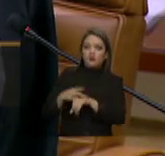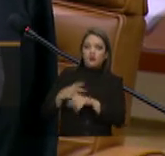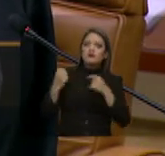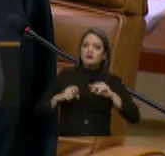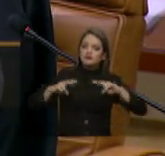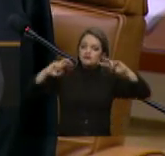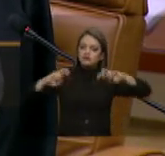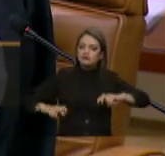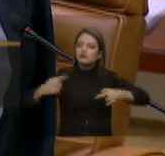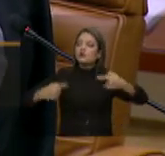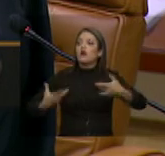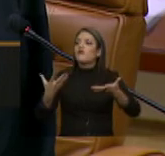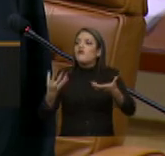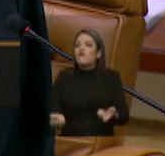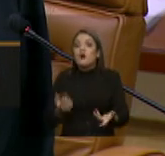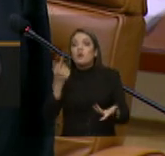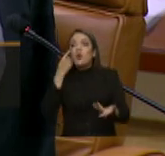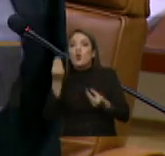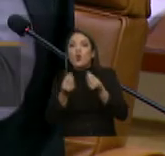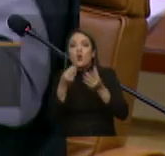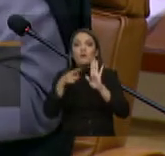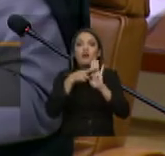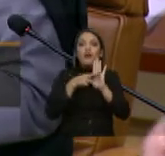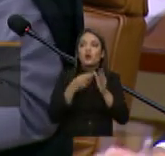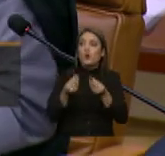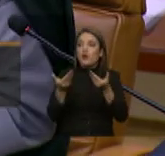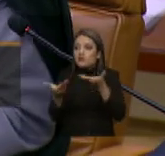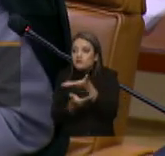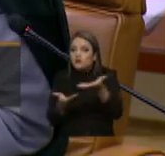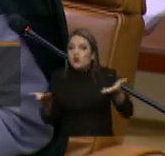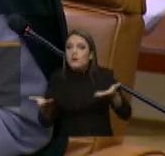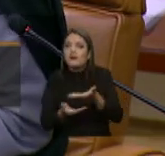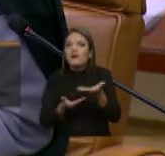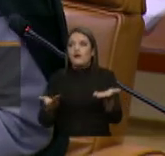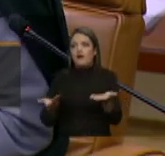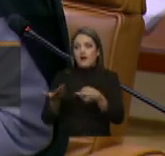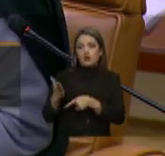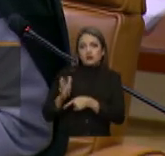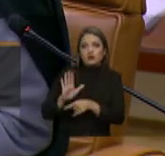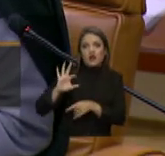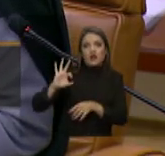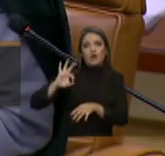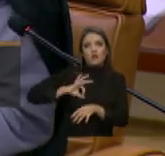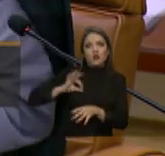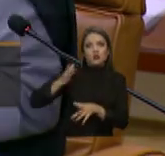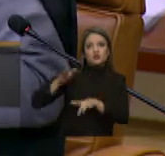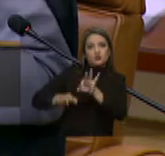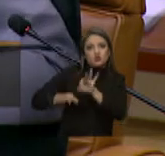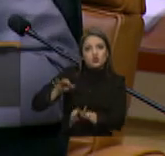Auto cooperação entre elas e cooperação com as autoridades judiciárias